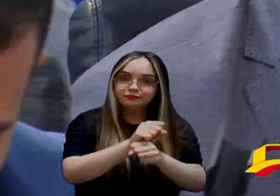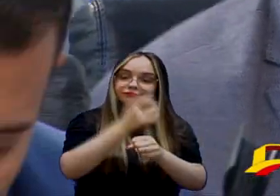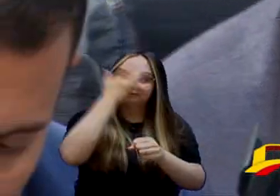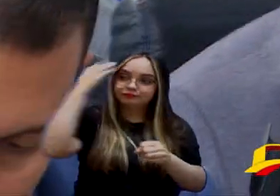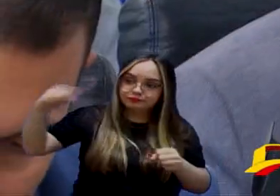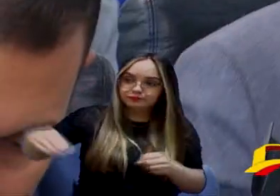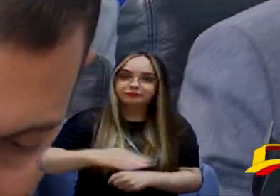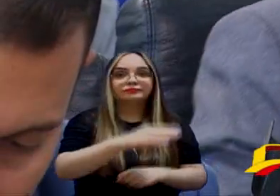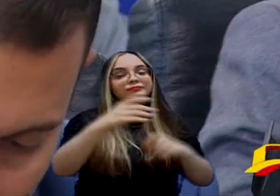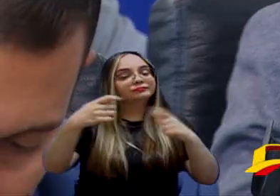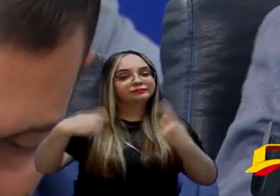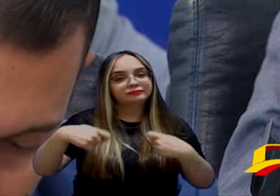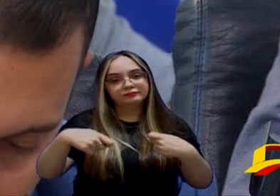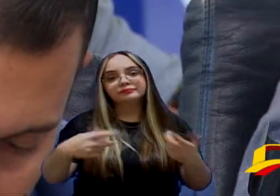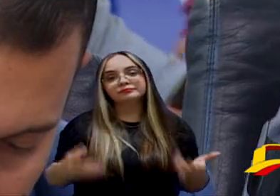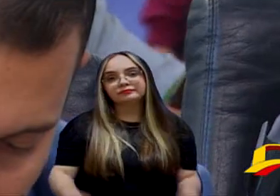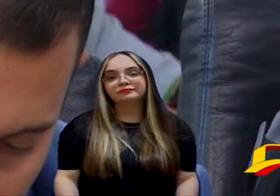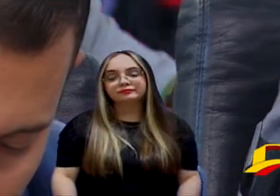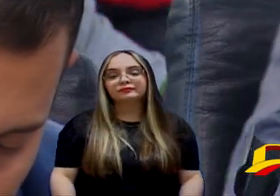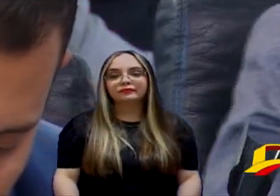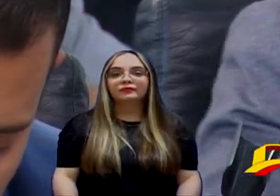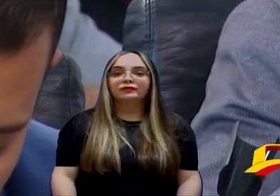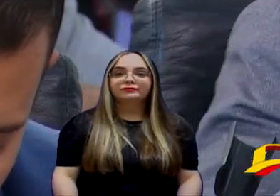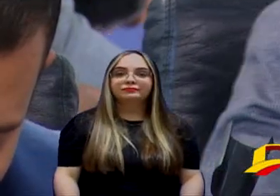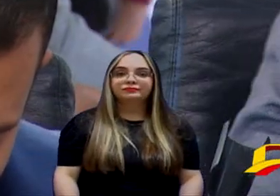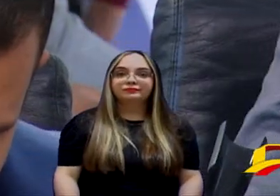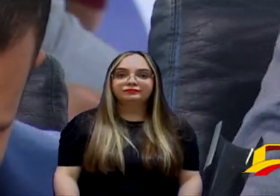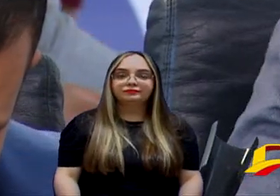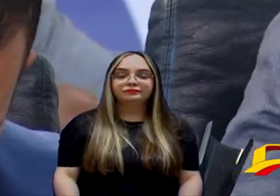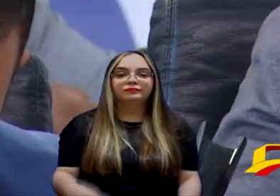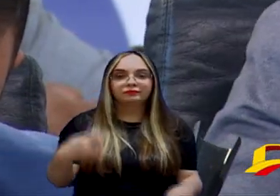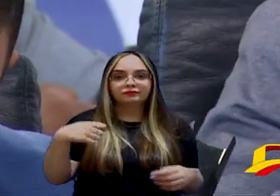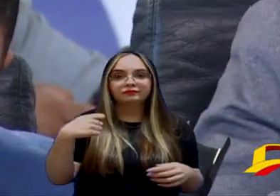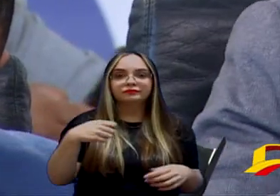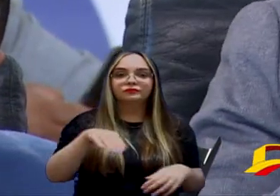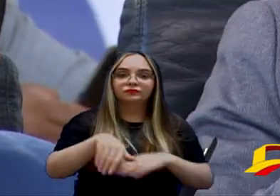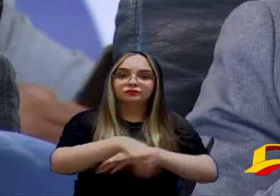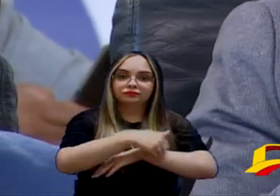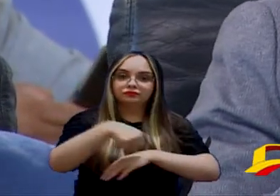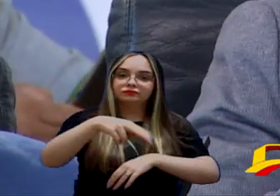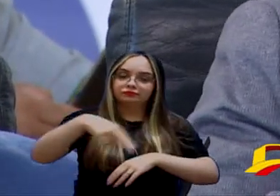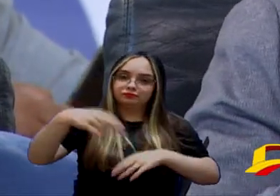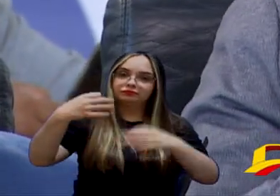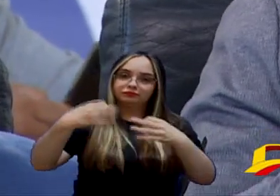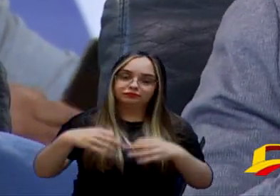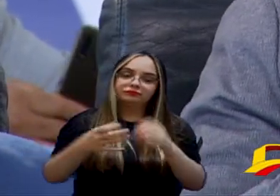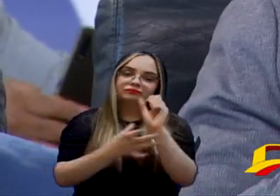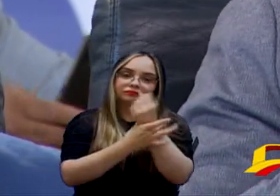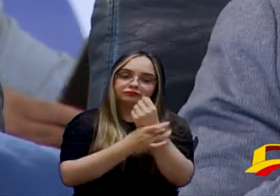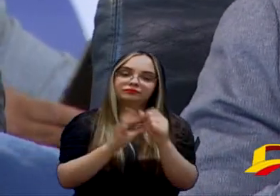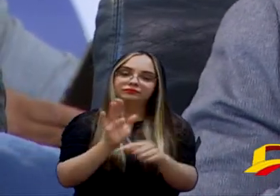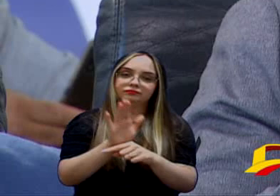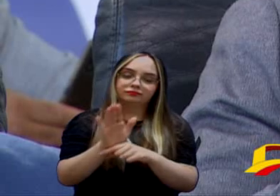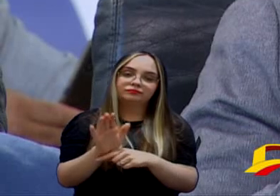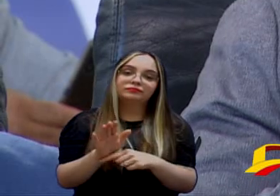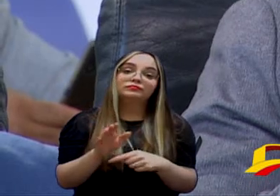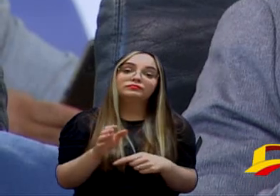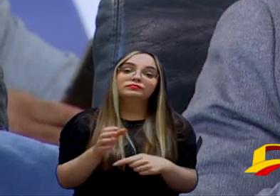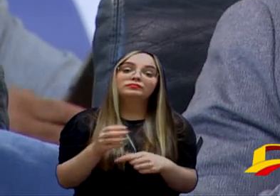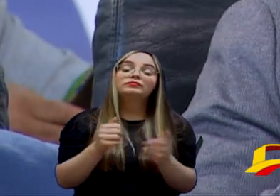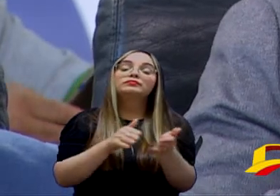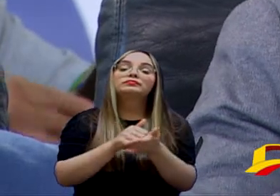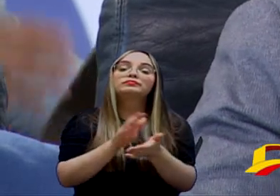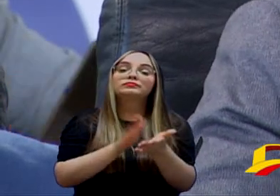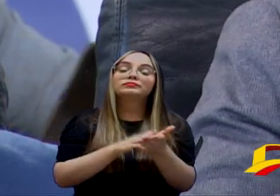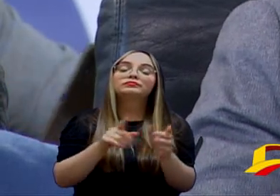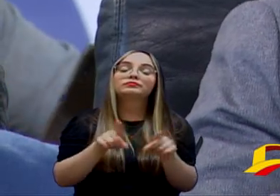ali para fazer a sinalização de solo ali né com como pra gerar segurança agora referente a multa o